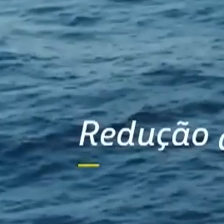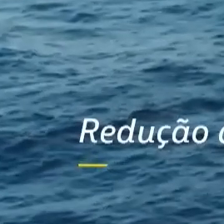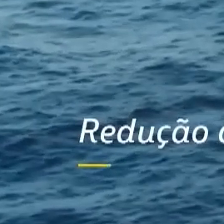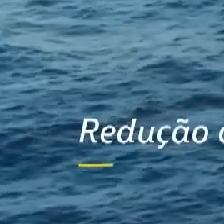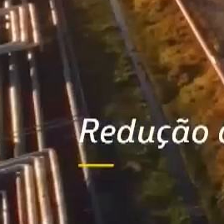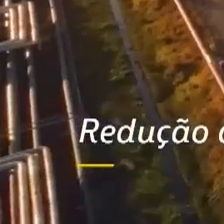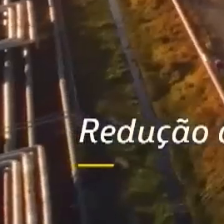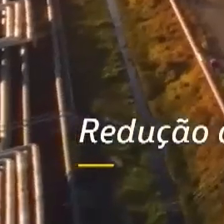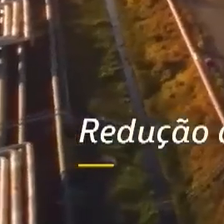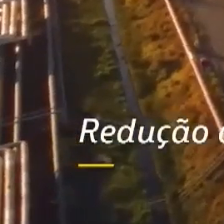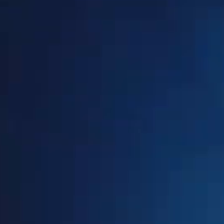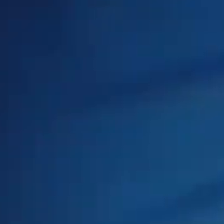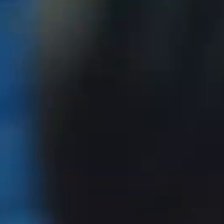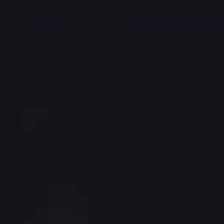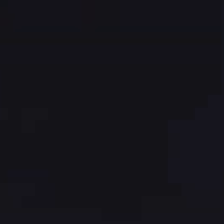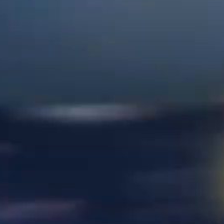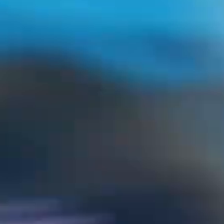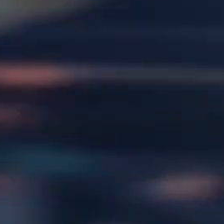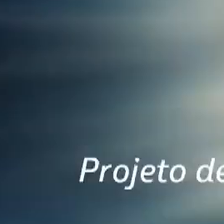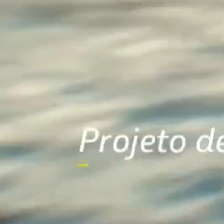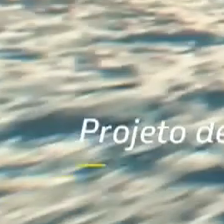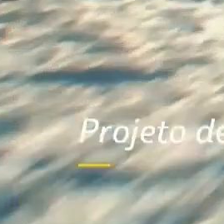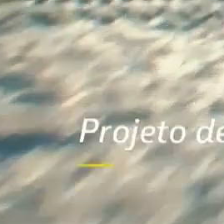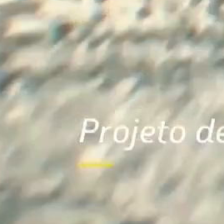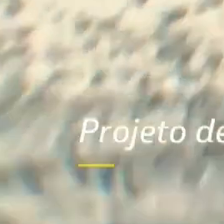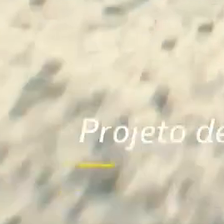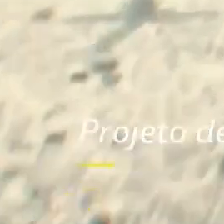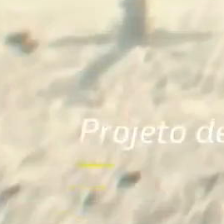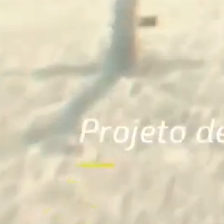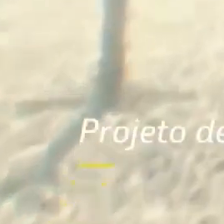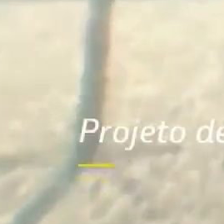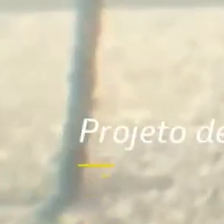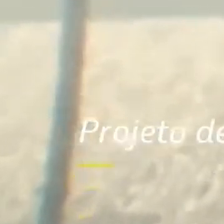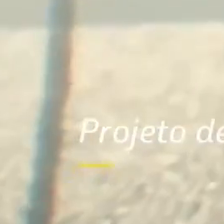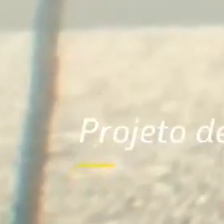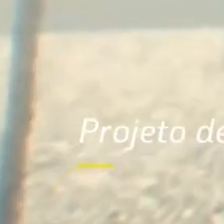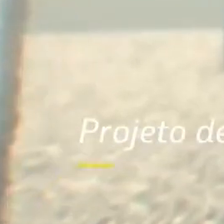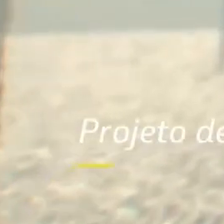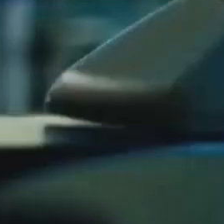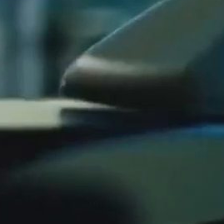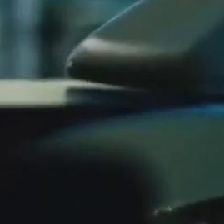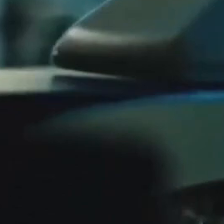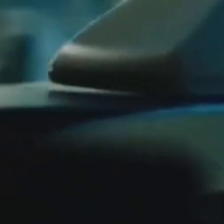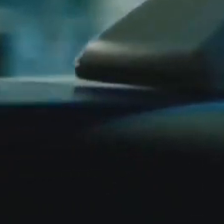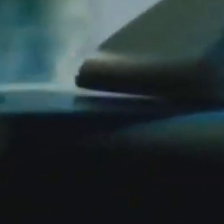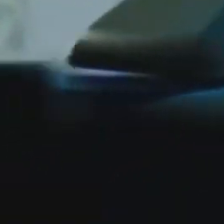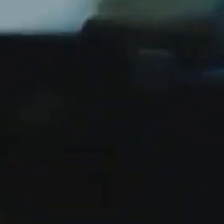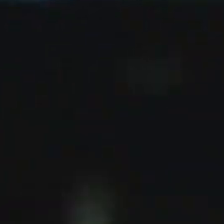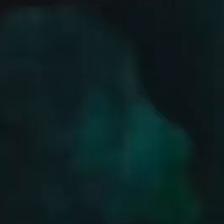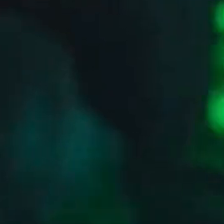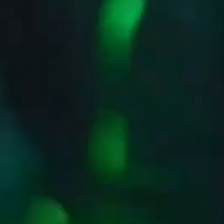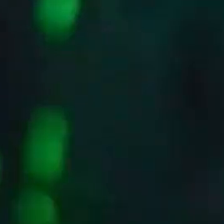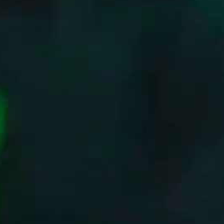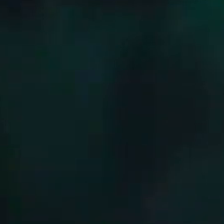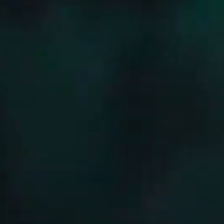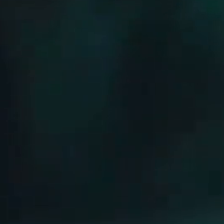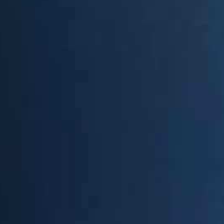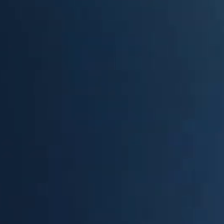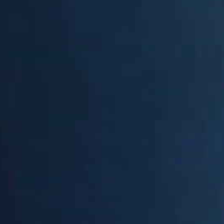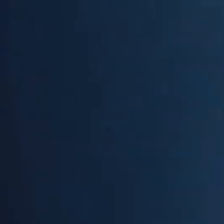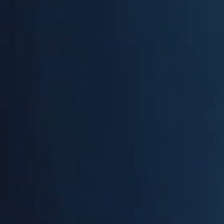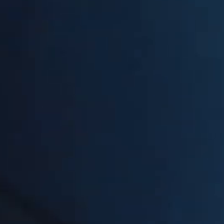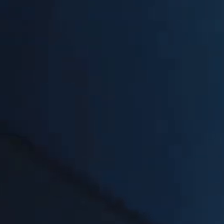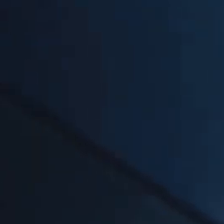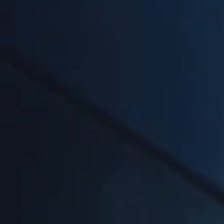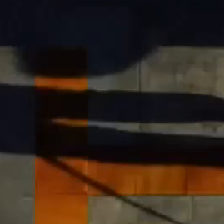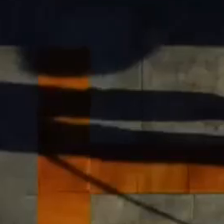isso, também vamos liderar a jornada da transição energética. Porque quando a gente direciona energia para inovação, novas